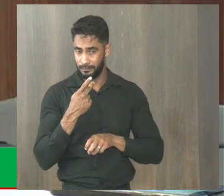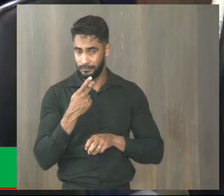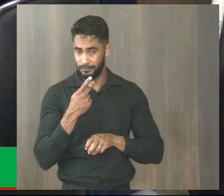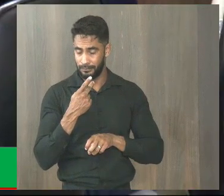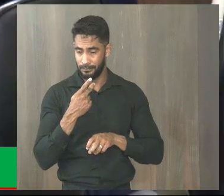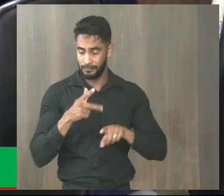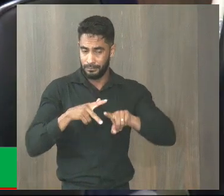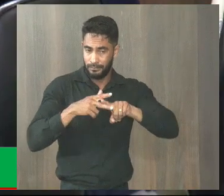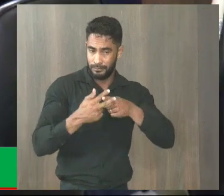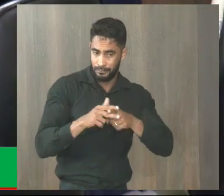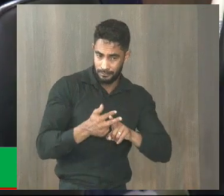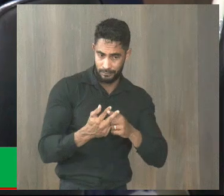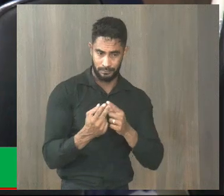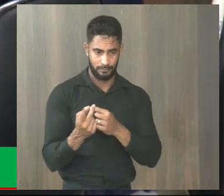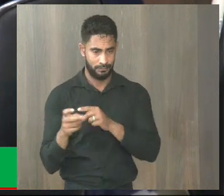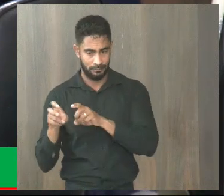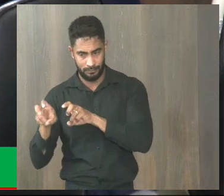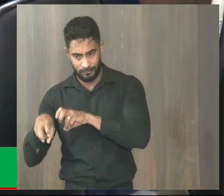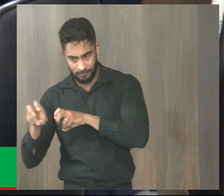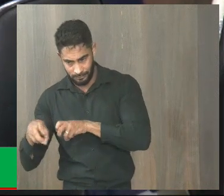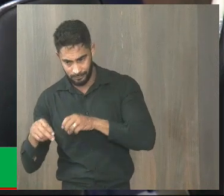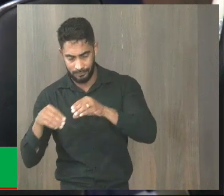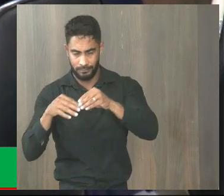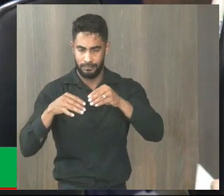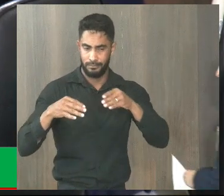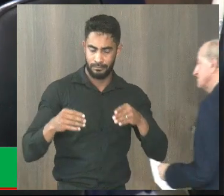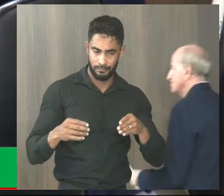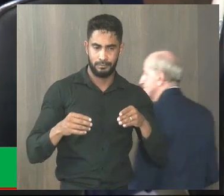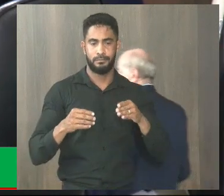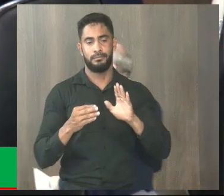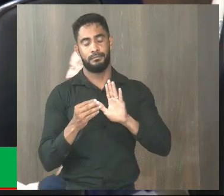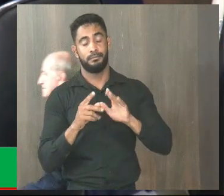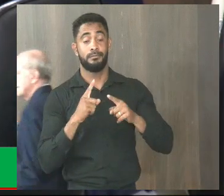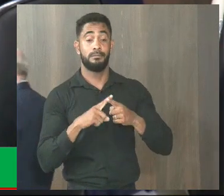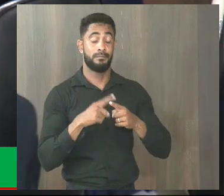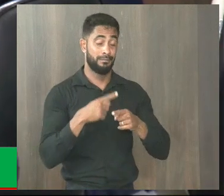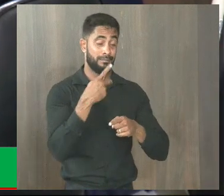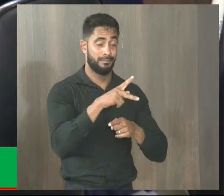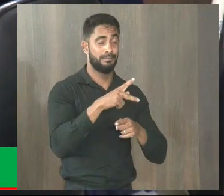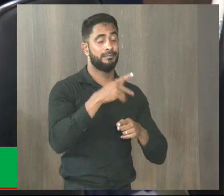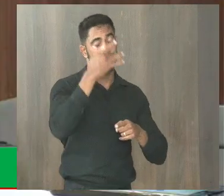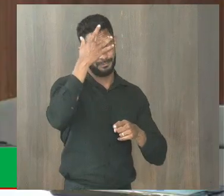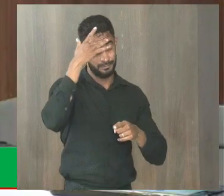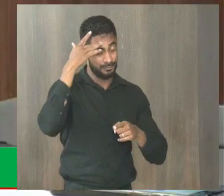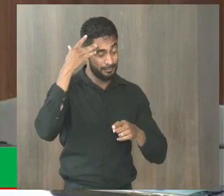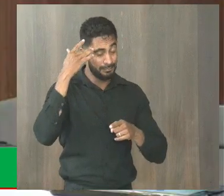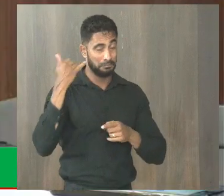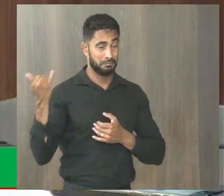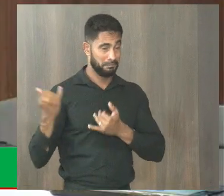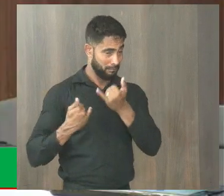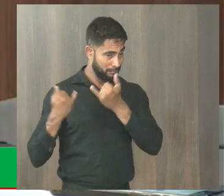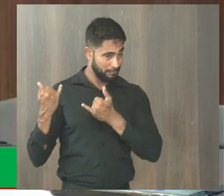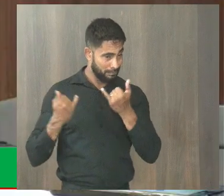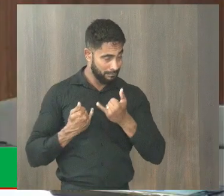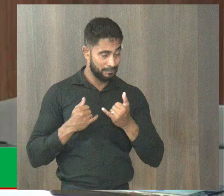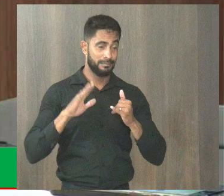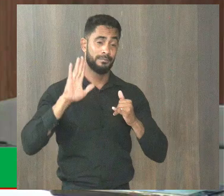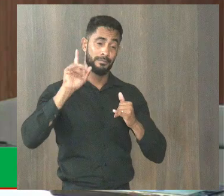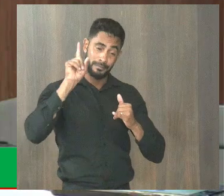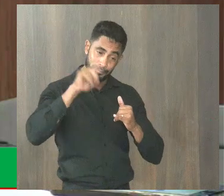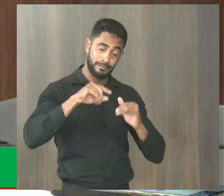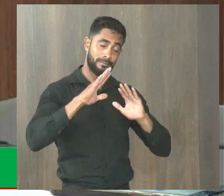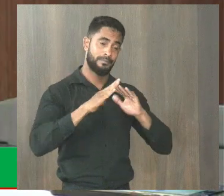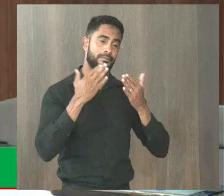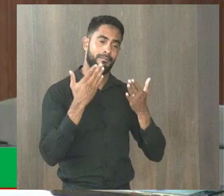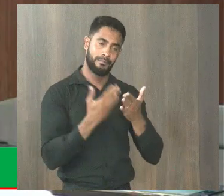passar patrulhamento nas estradas, né? E cascalho. É porque os moradores ali também entraram em contato. E como é uma escola, né? Como